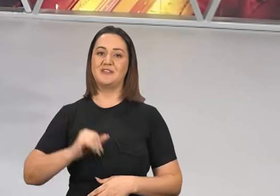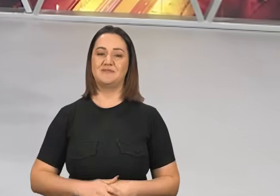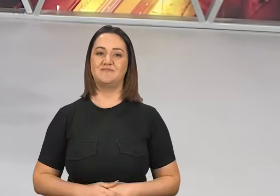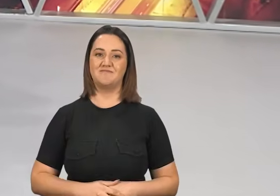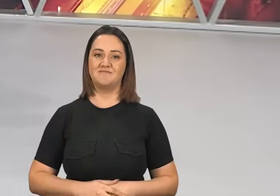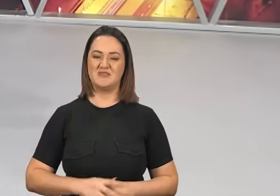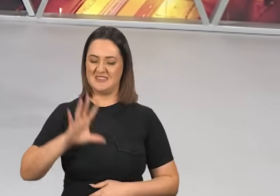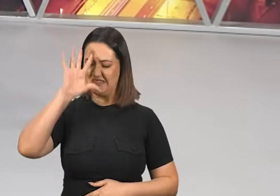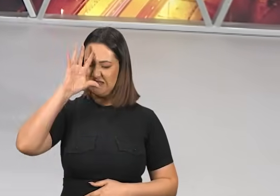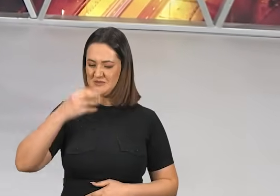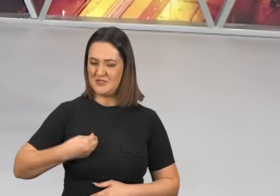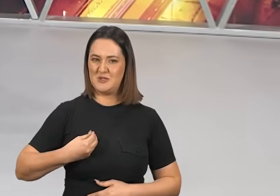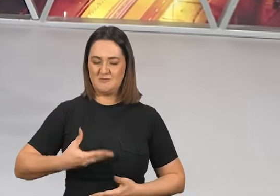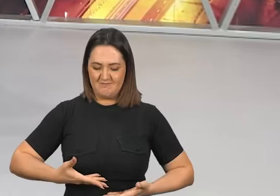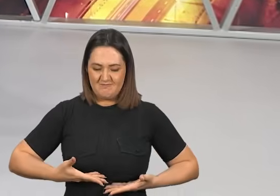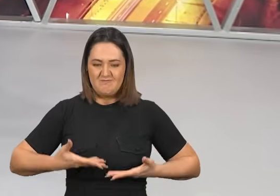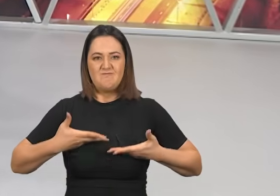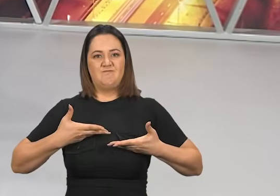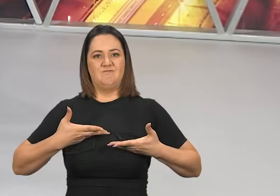Levante a sua cabeça,